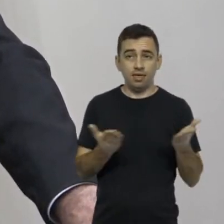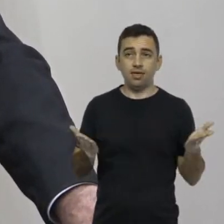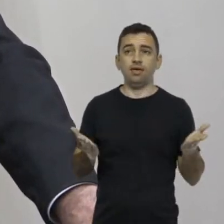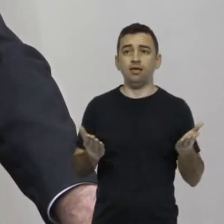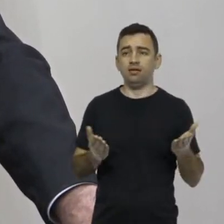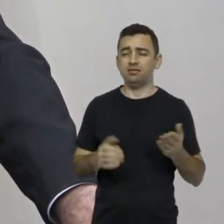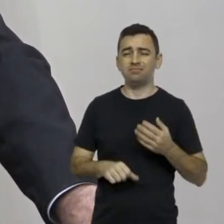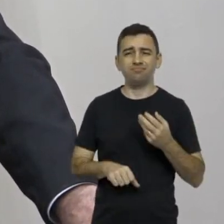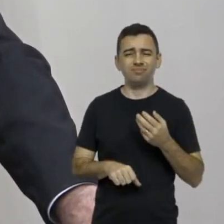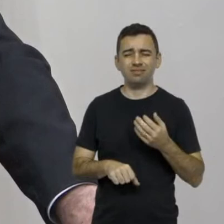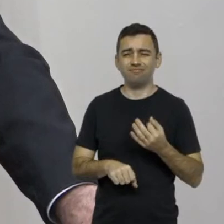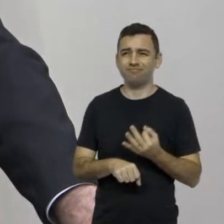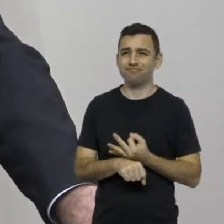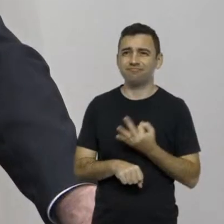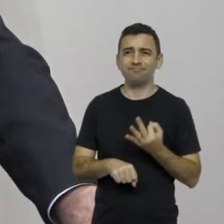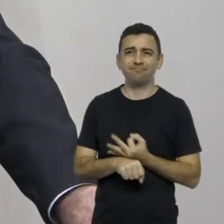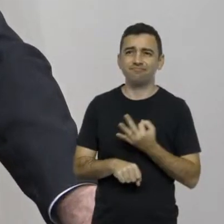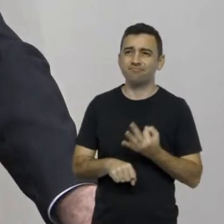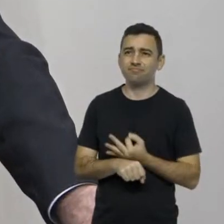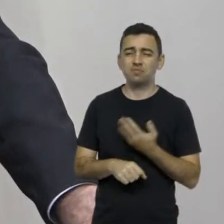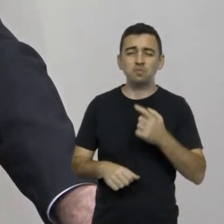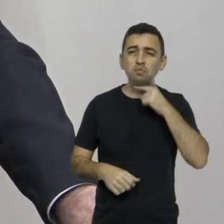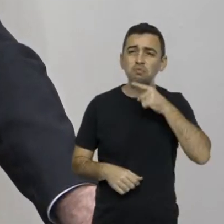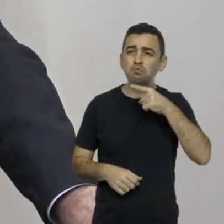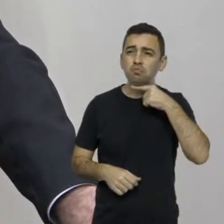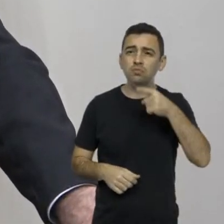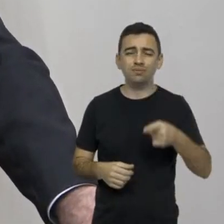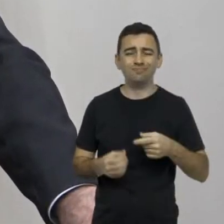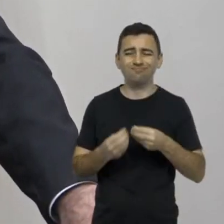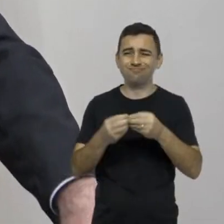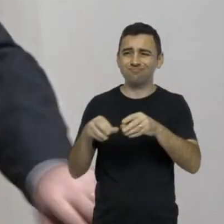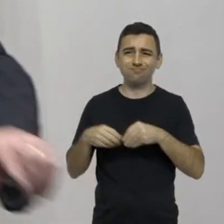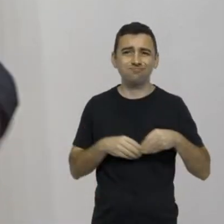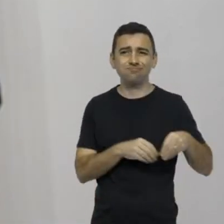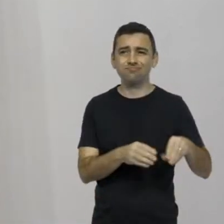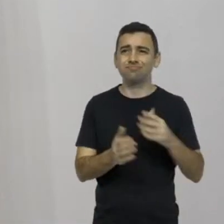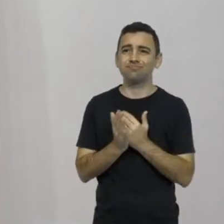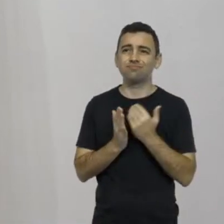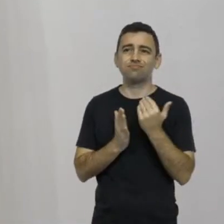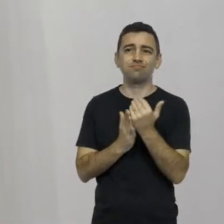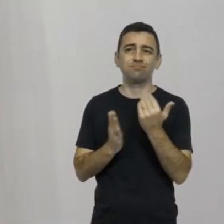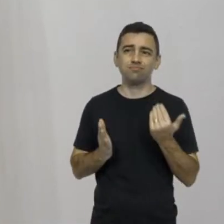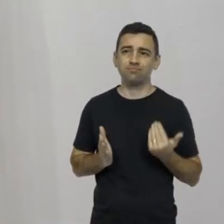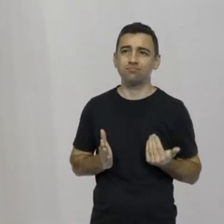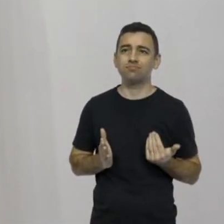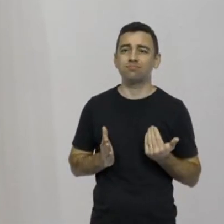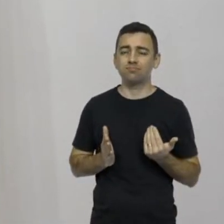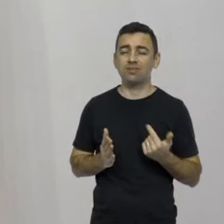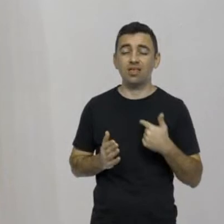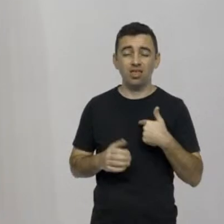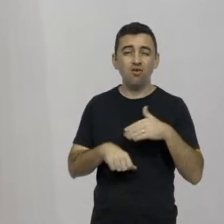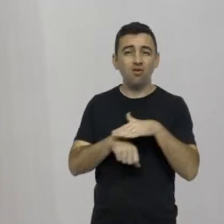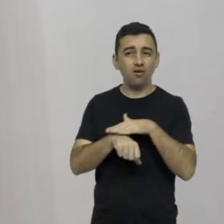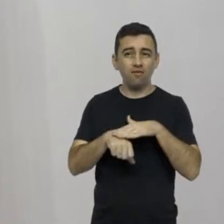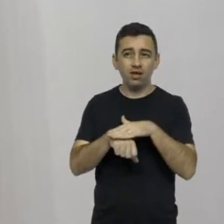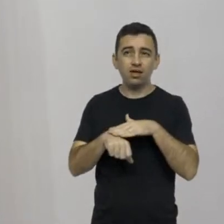acumulando prejuízos. Ainda ontem, lá em Rio das Antas, conversava com o prefeito Munareto, depois à